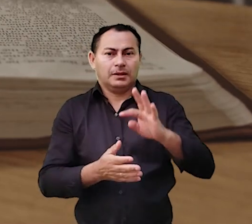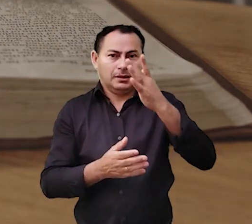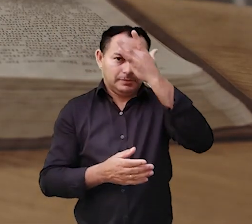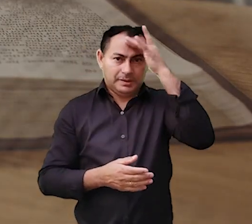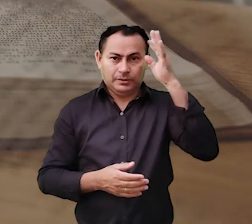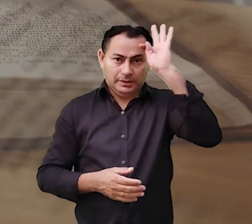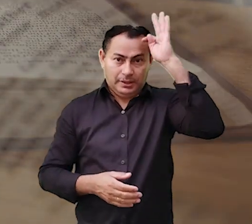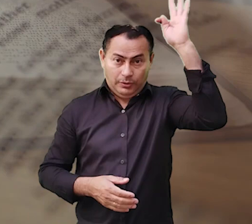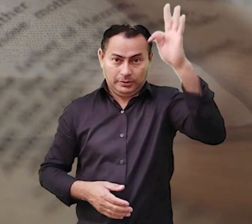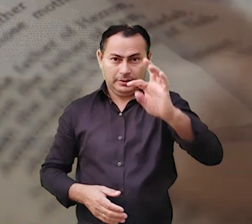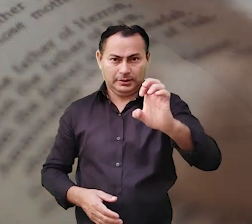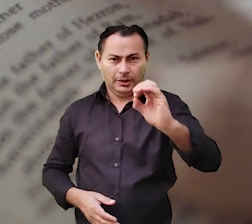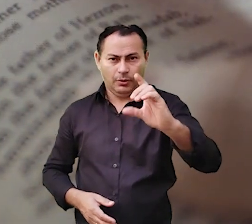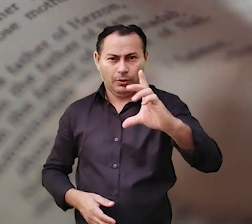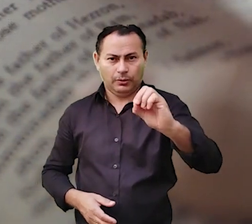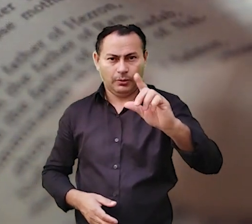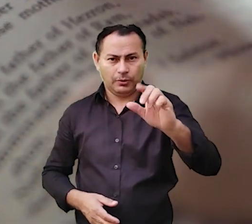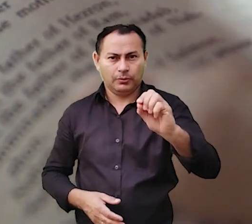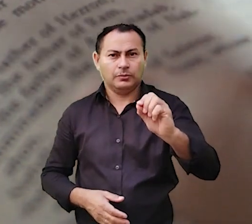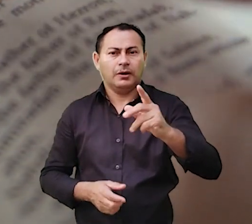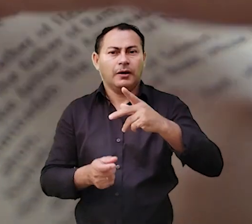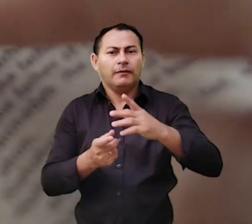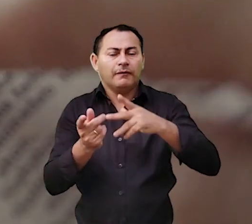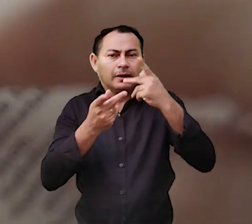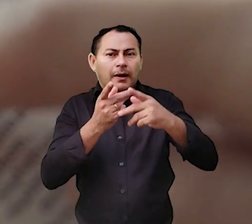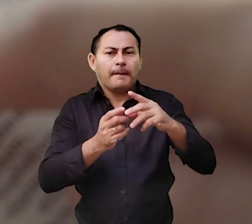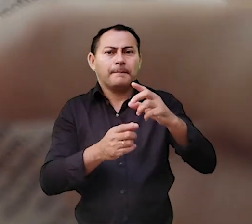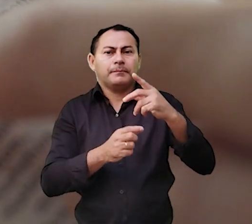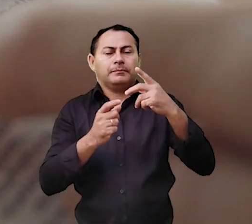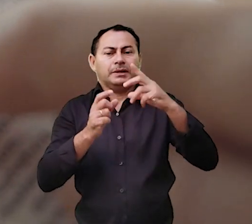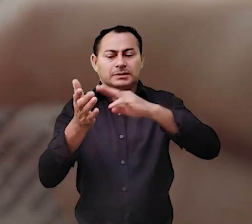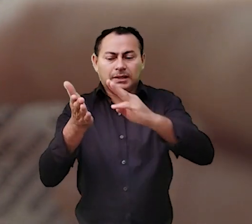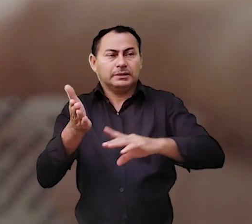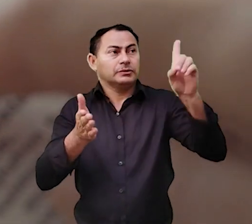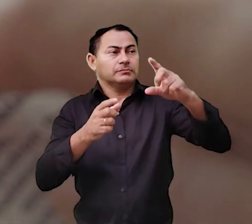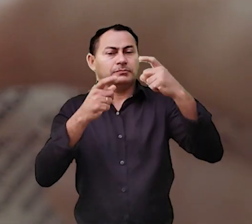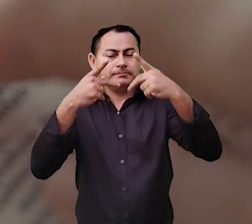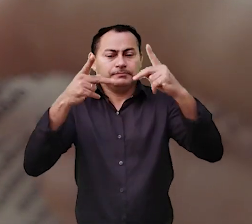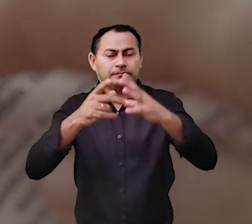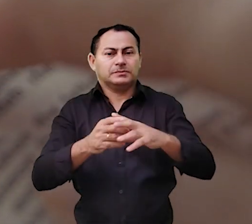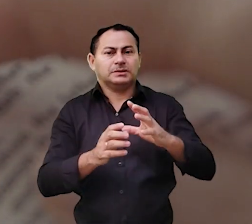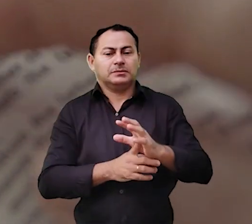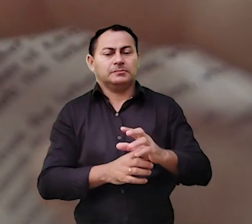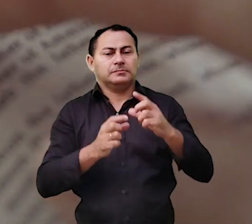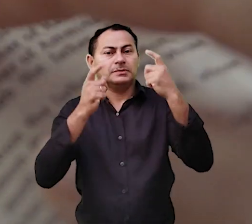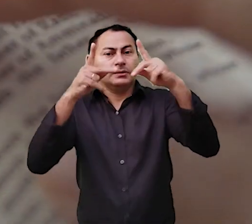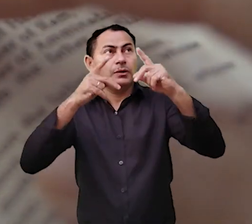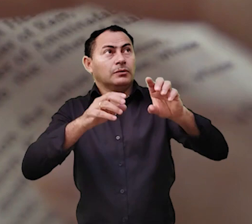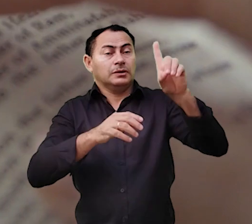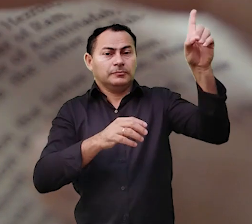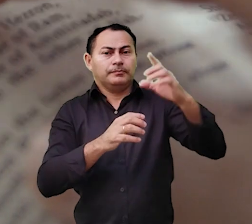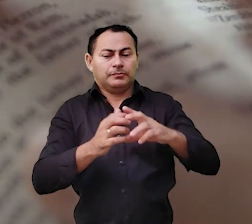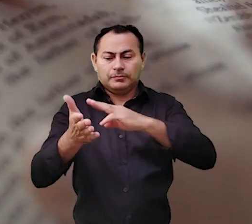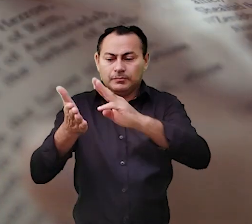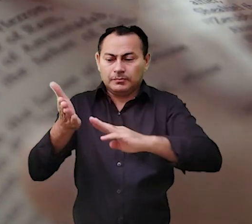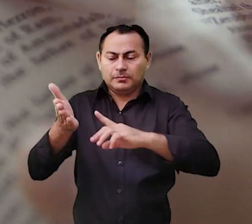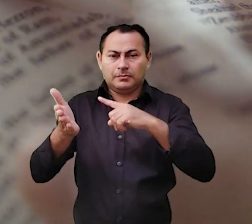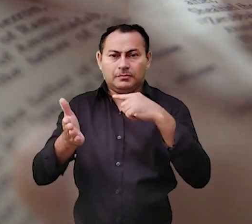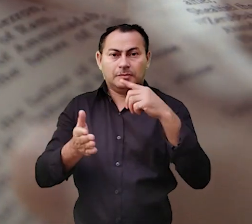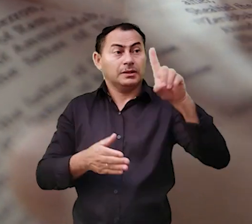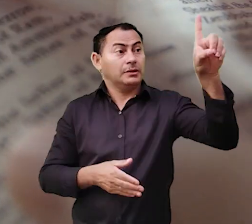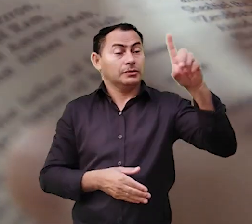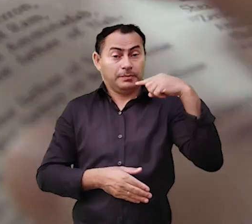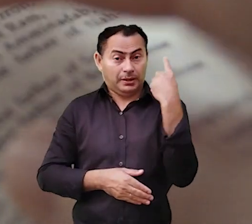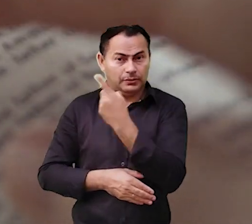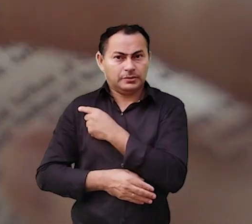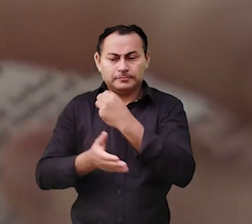Os teólogos chamam a mensagem de Deus através da natureza de revelação natural. E eles chamam a mensagem de Deus para nós